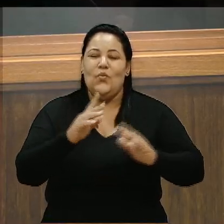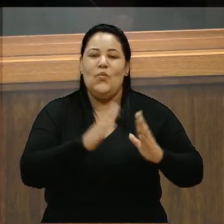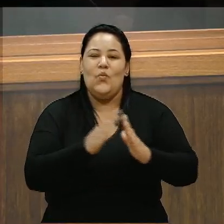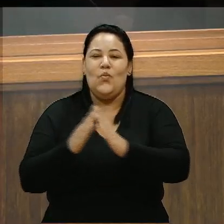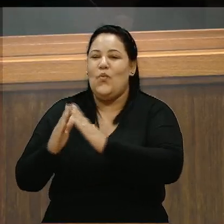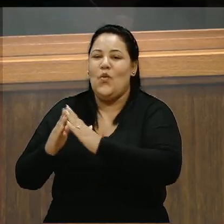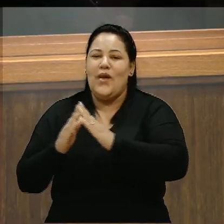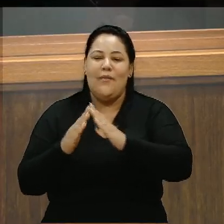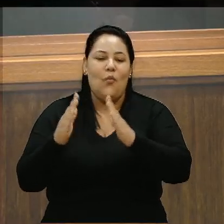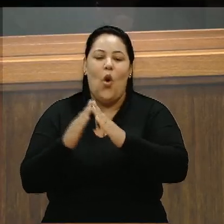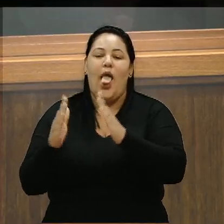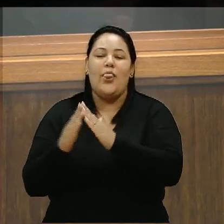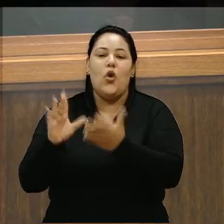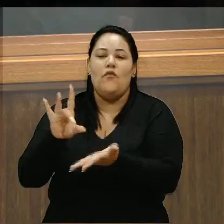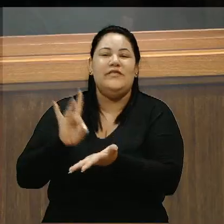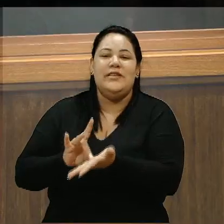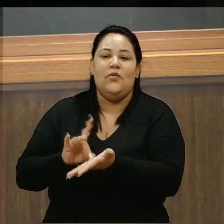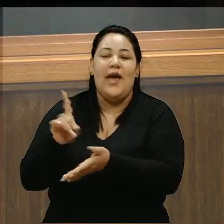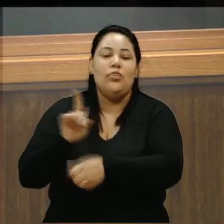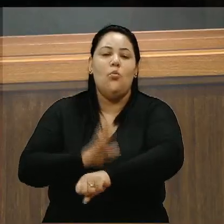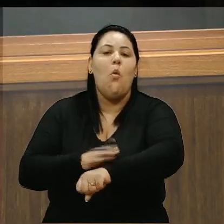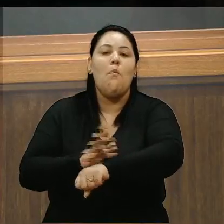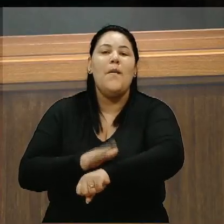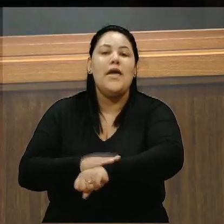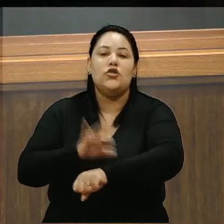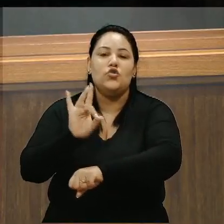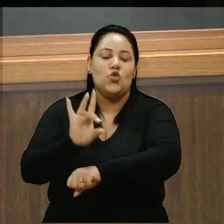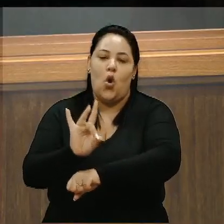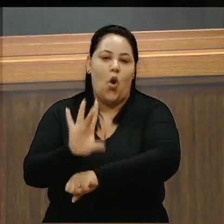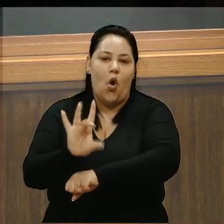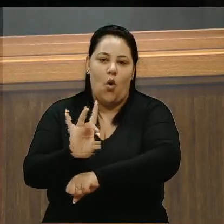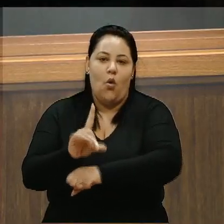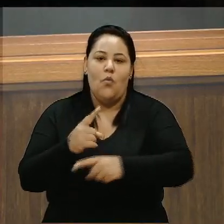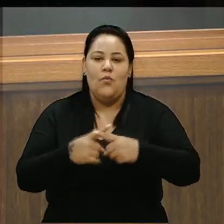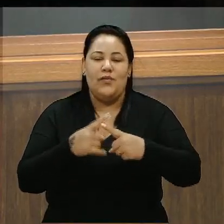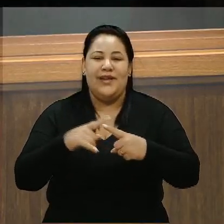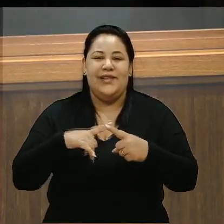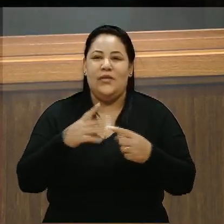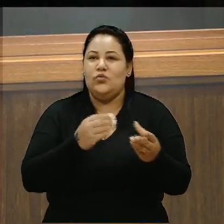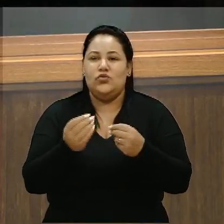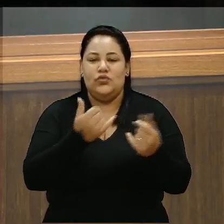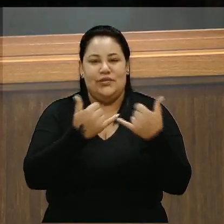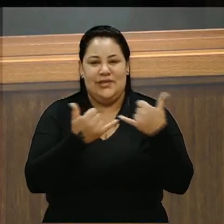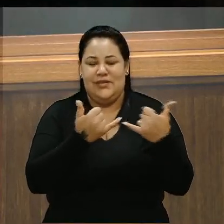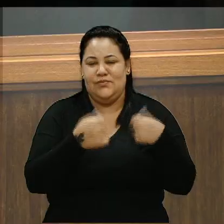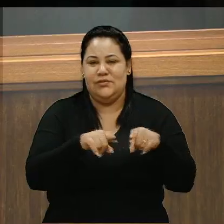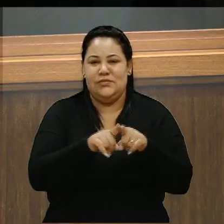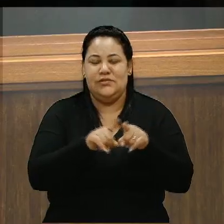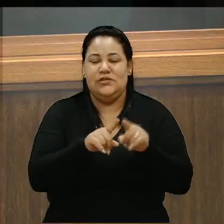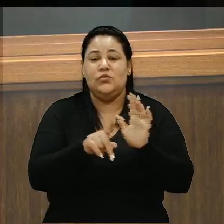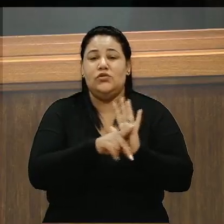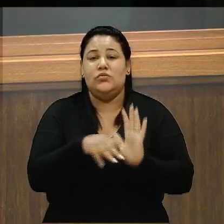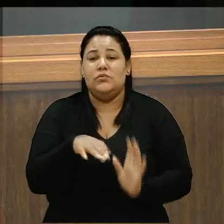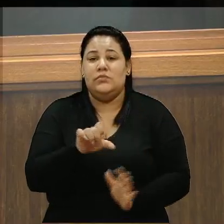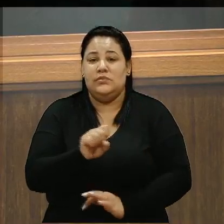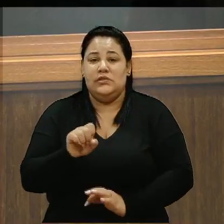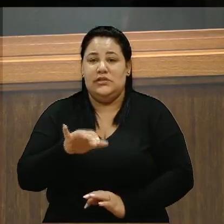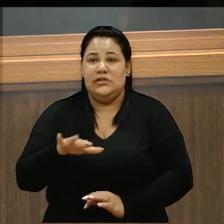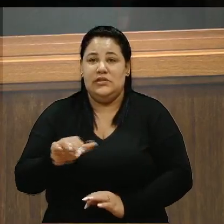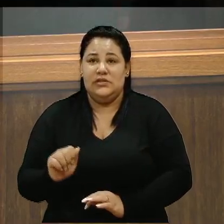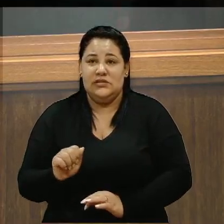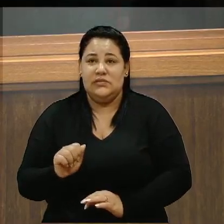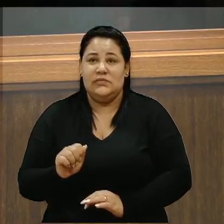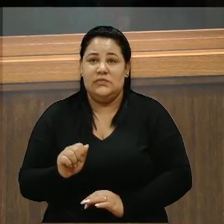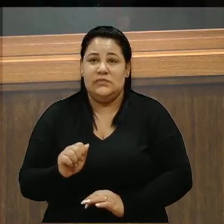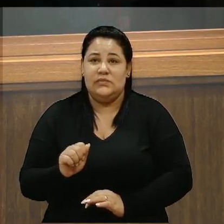rua ou pessoas que moram na rua, porque existe muitos exemplos, o próprio Messias foi uma pessoa que